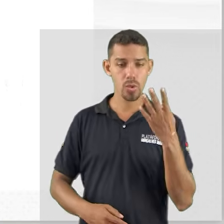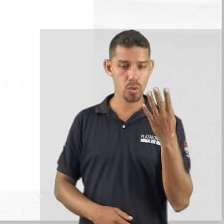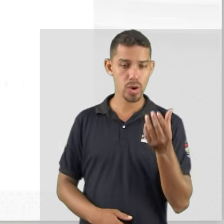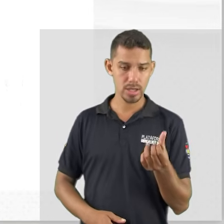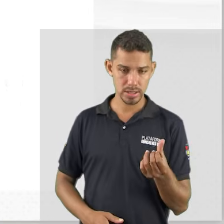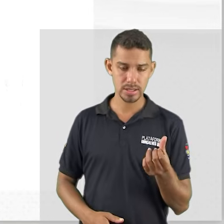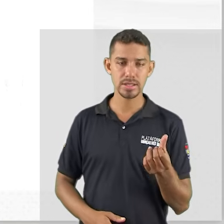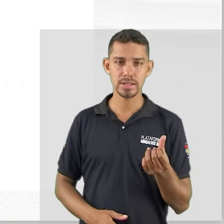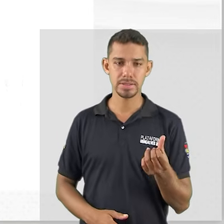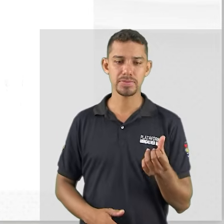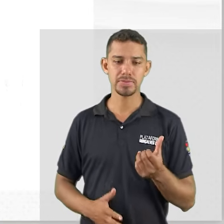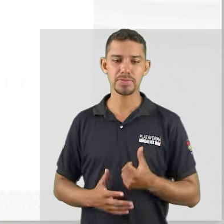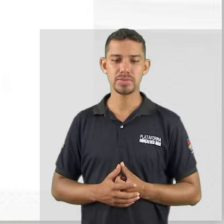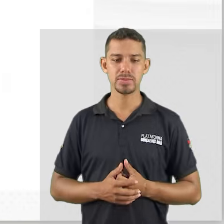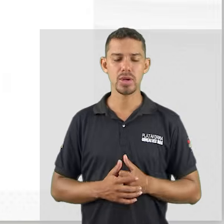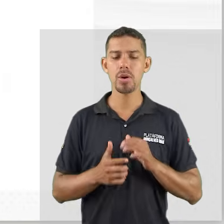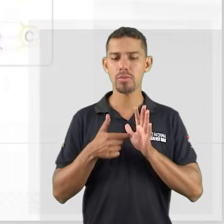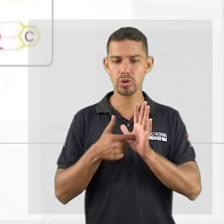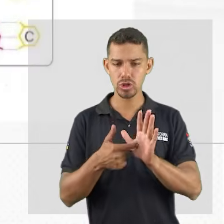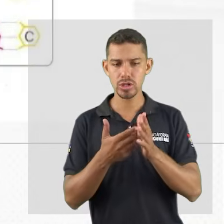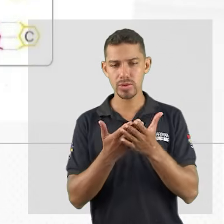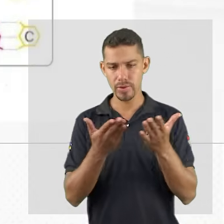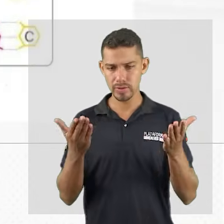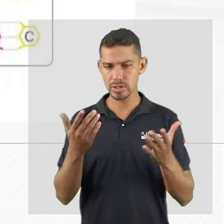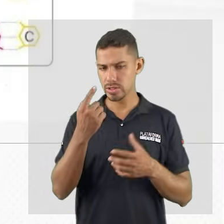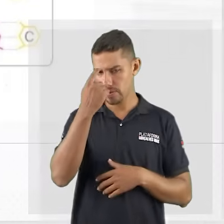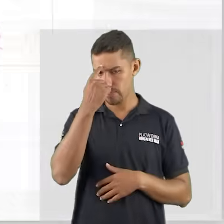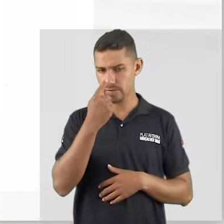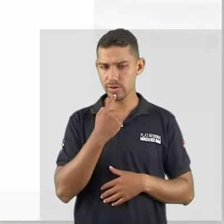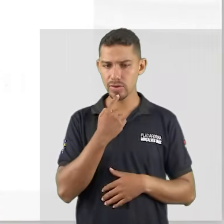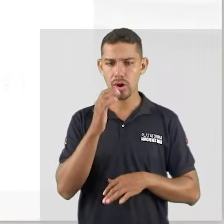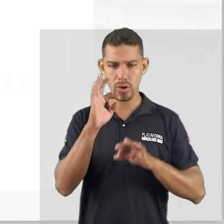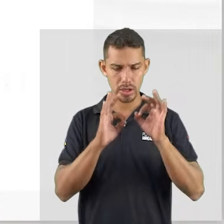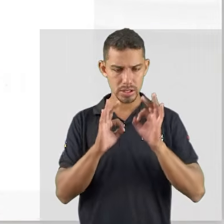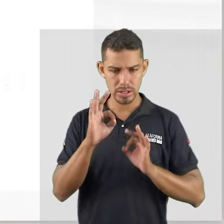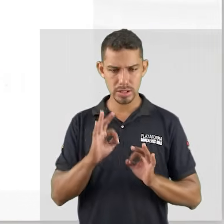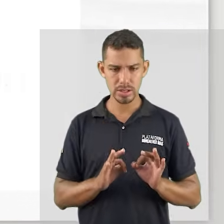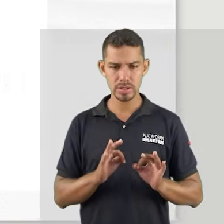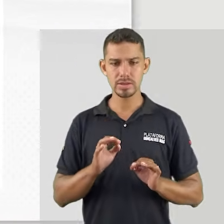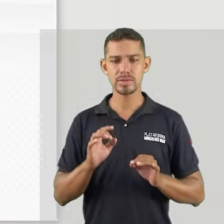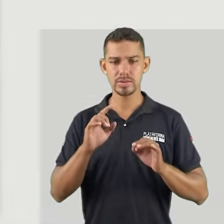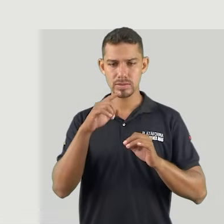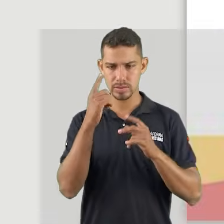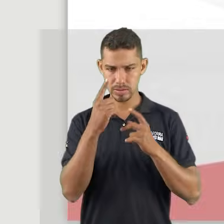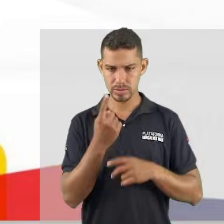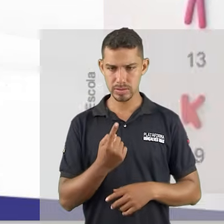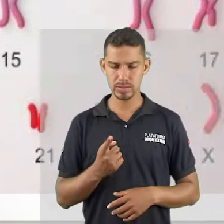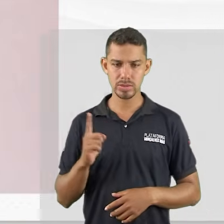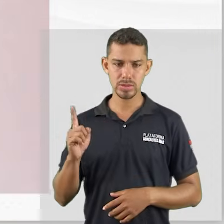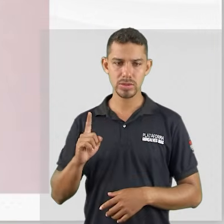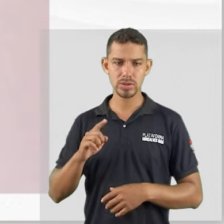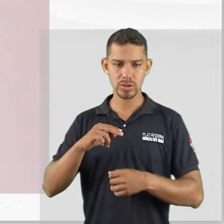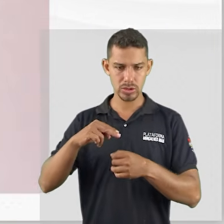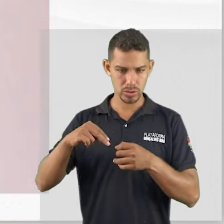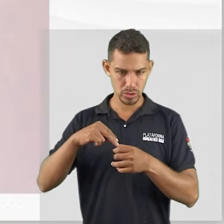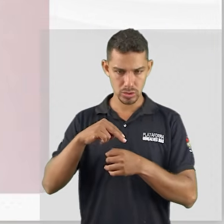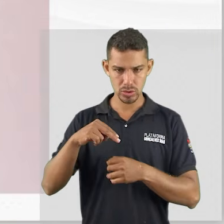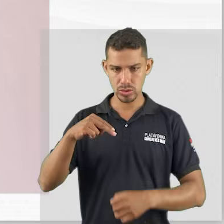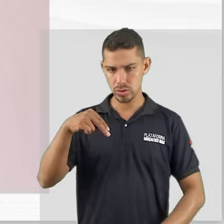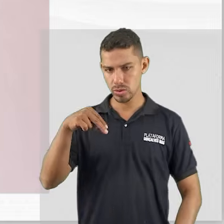46 cromossomos, tá? Mostrando aqui para vocês na figura a organização desses cromossomos dentro do núcleo